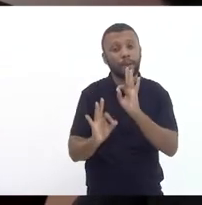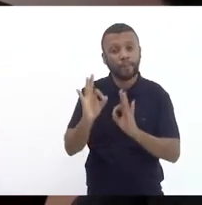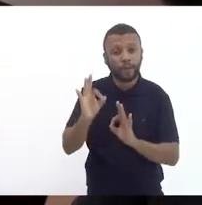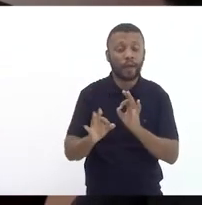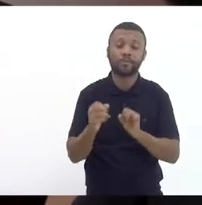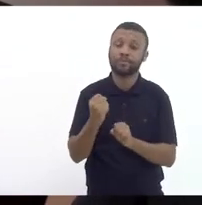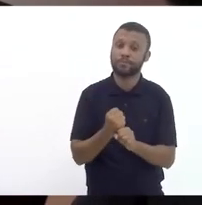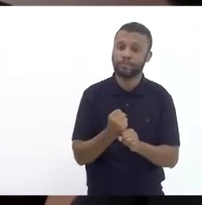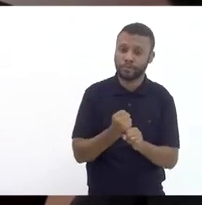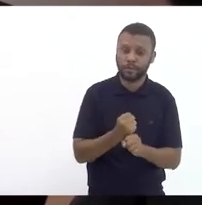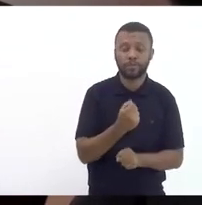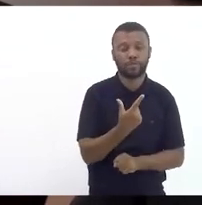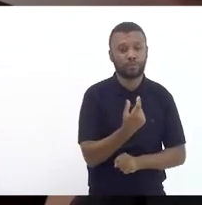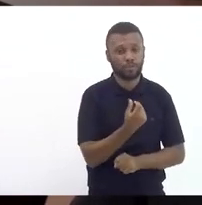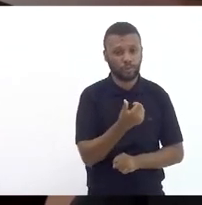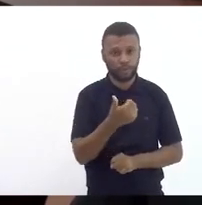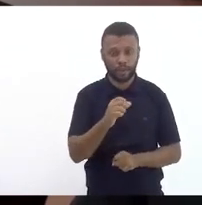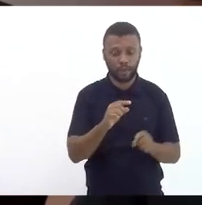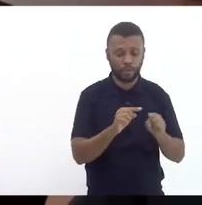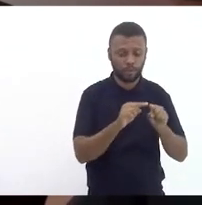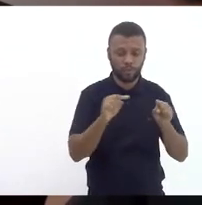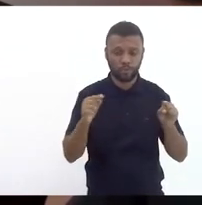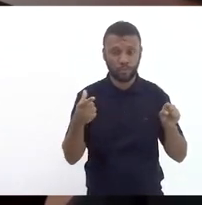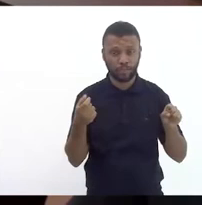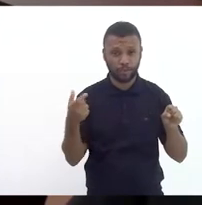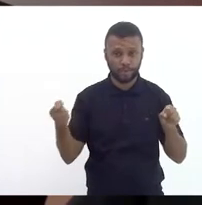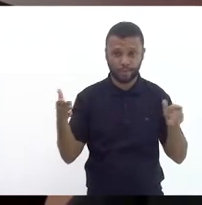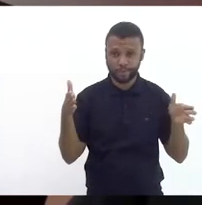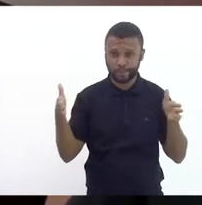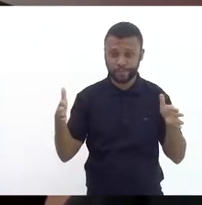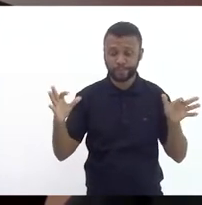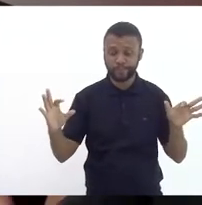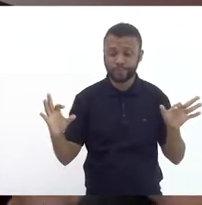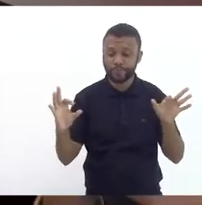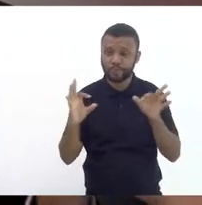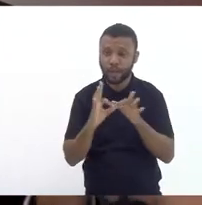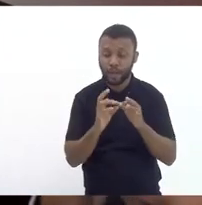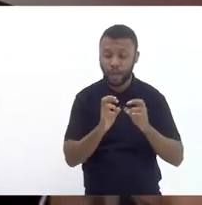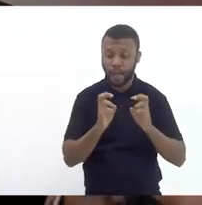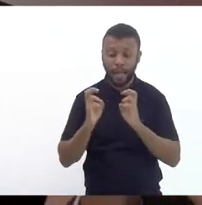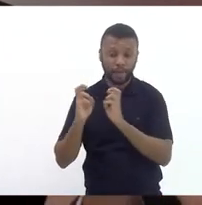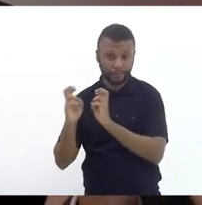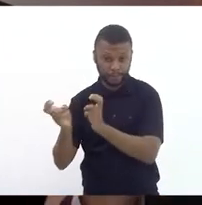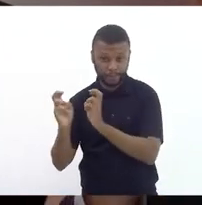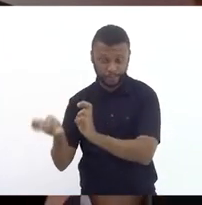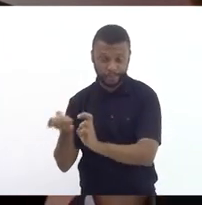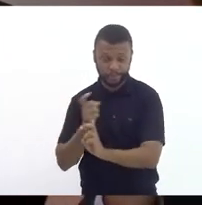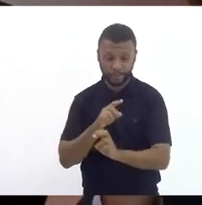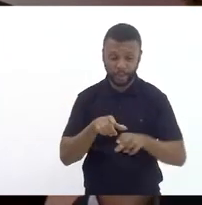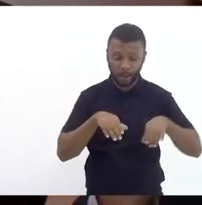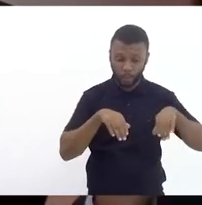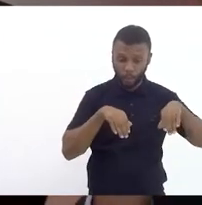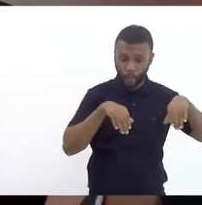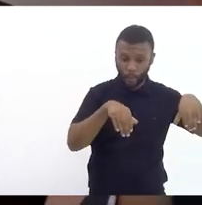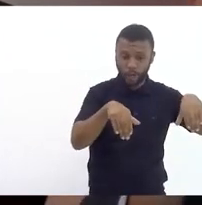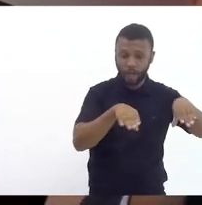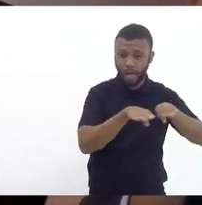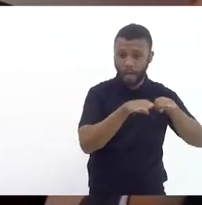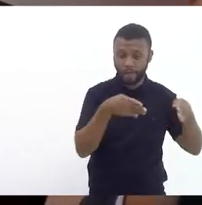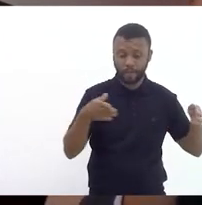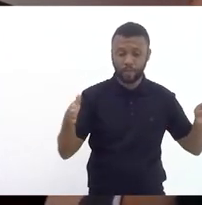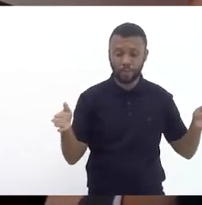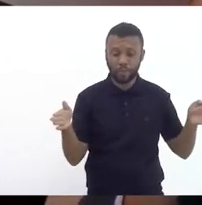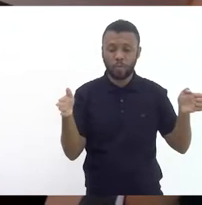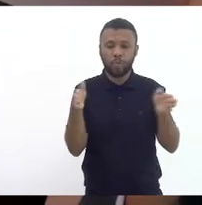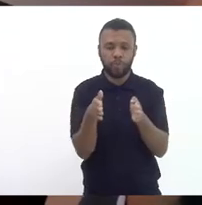até 2020? Aproximar o trilho dessas plataformas em tangente, onde foi possível, e aí reduzir